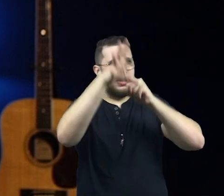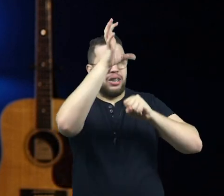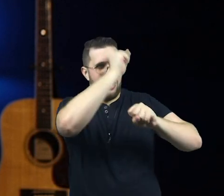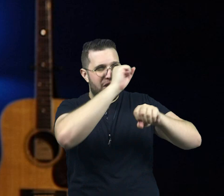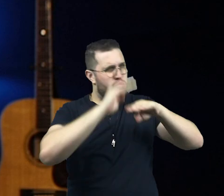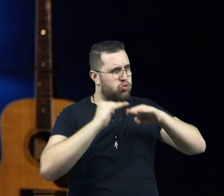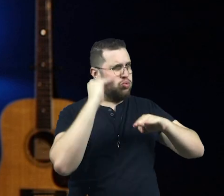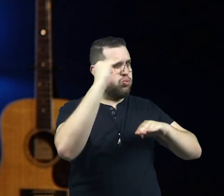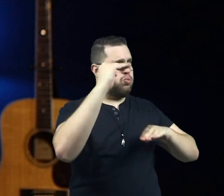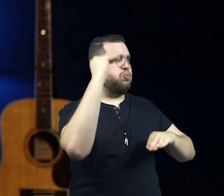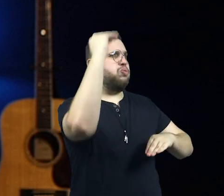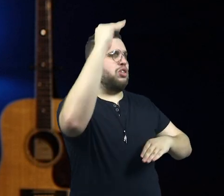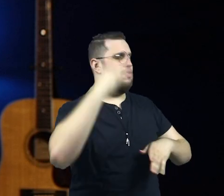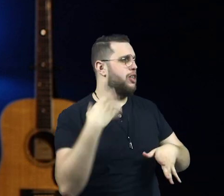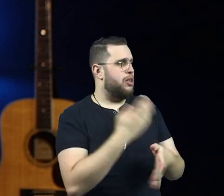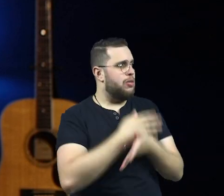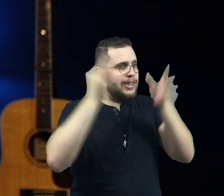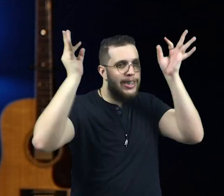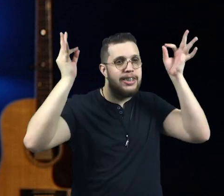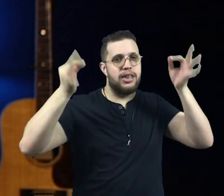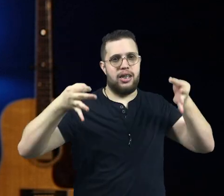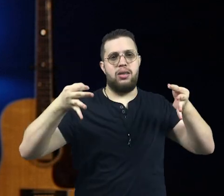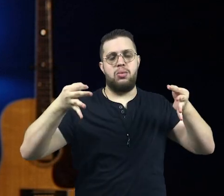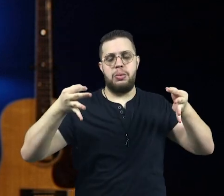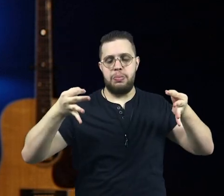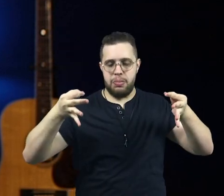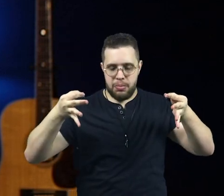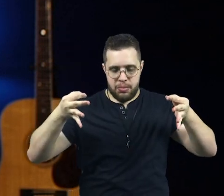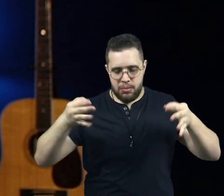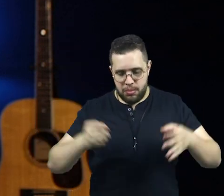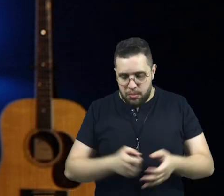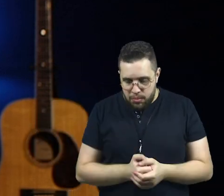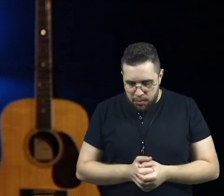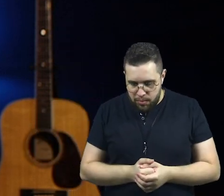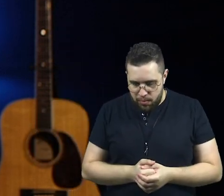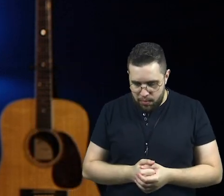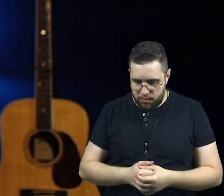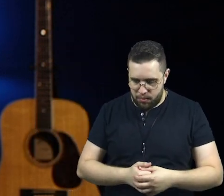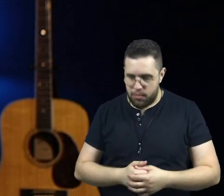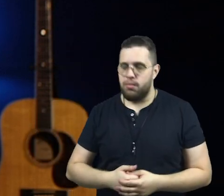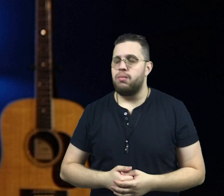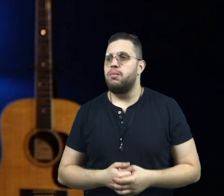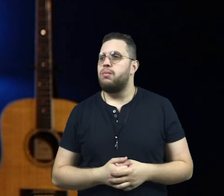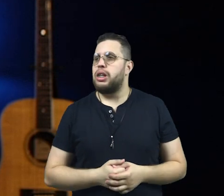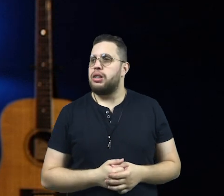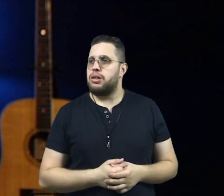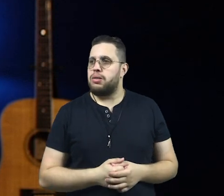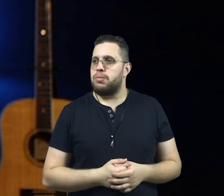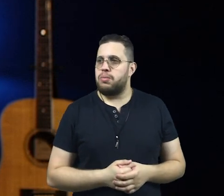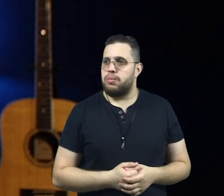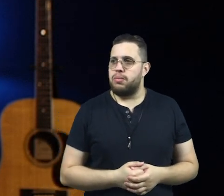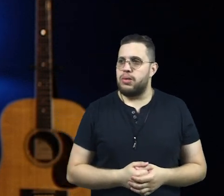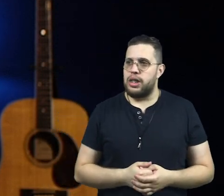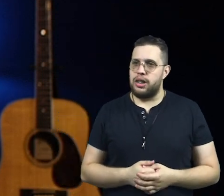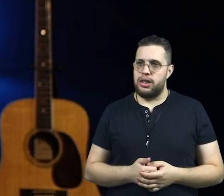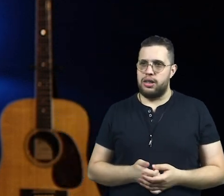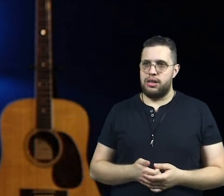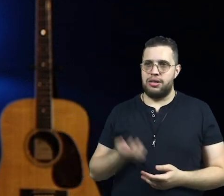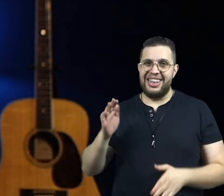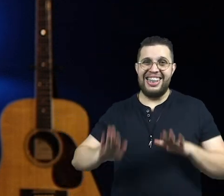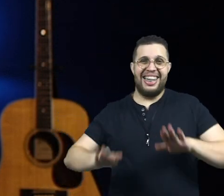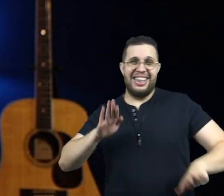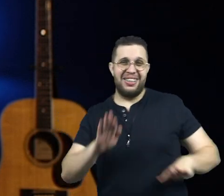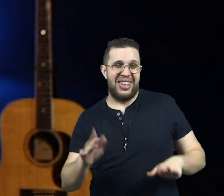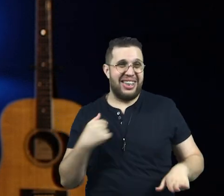criança da insensatez que está ligada ao coração. Então, muitas vezes a gente fica querendo